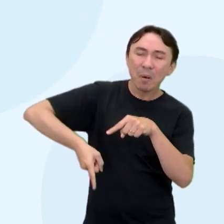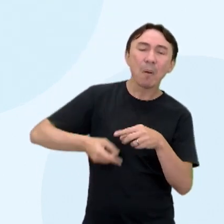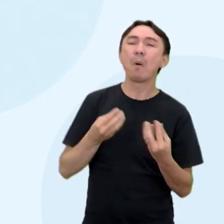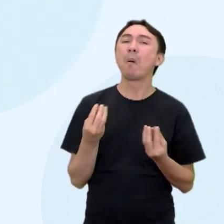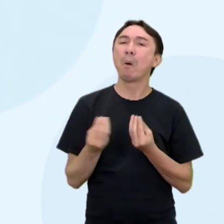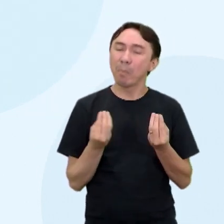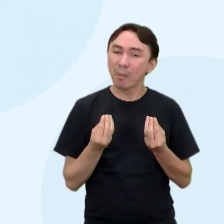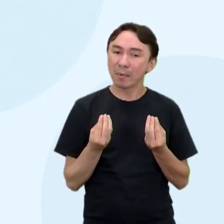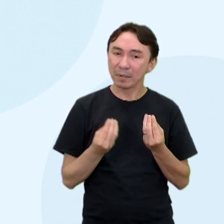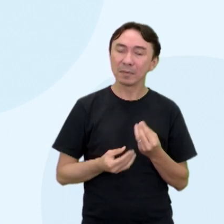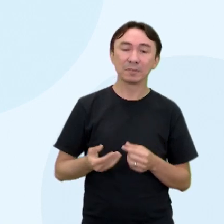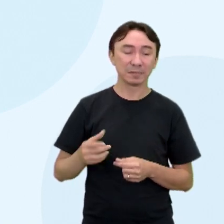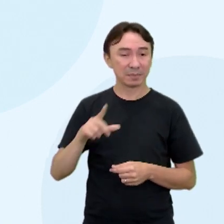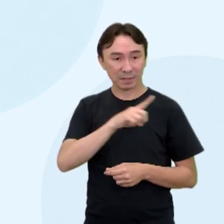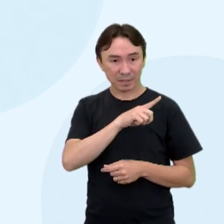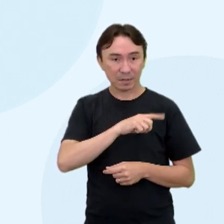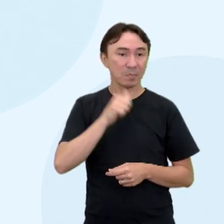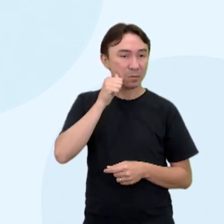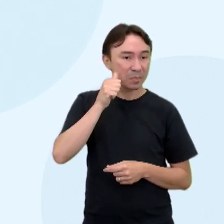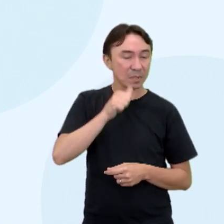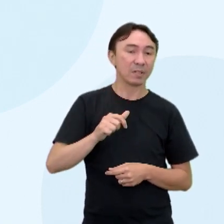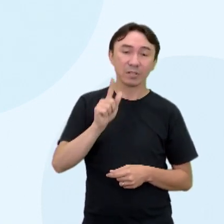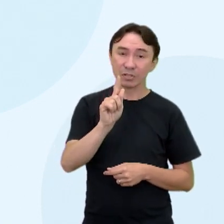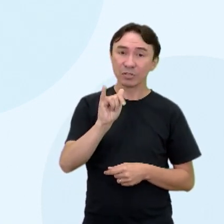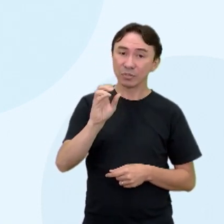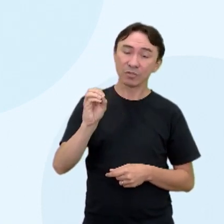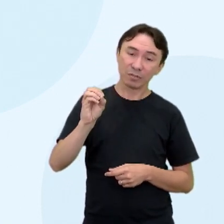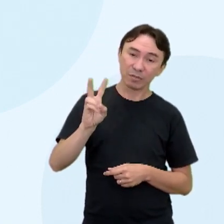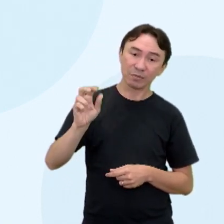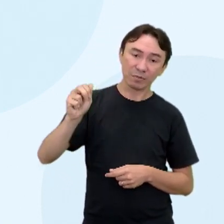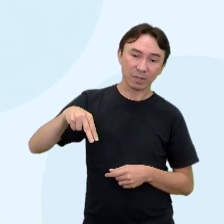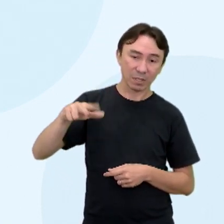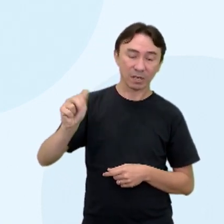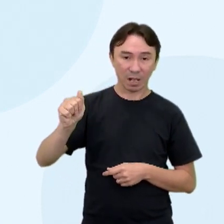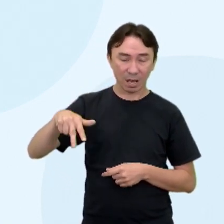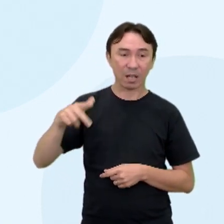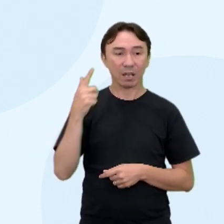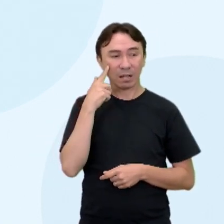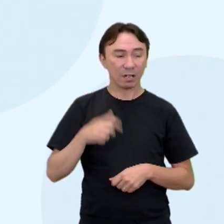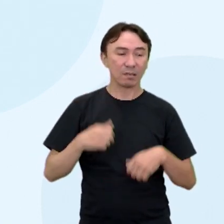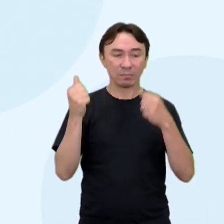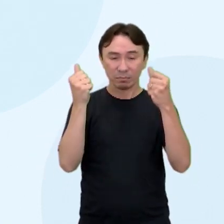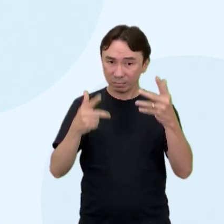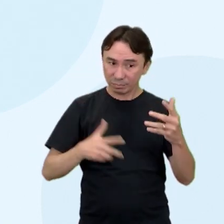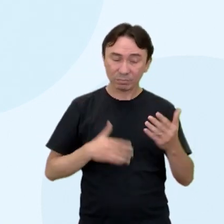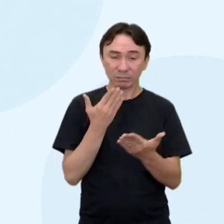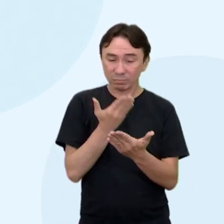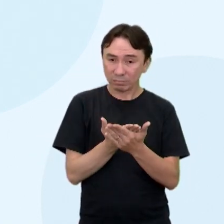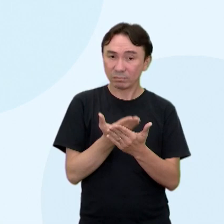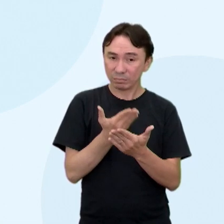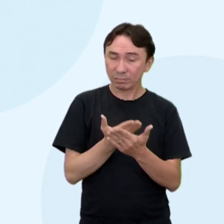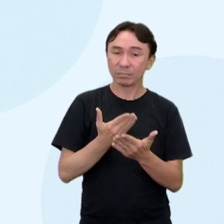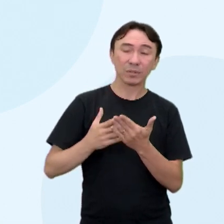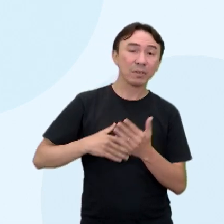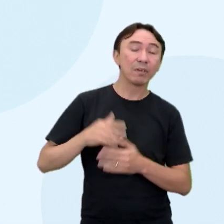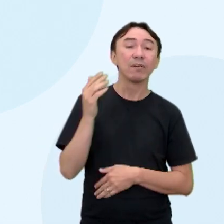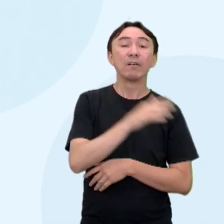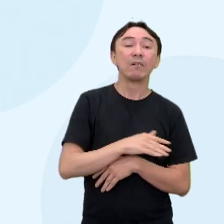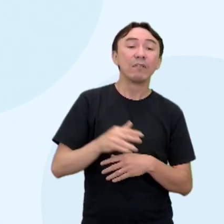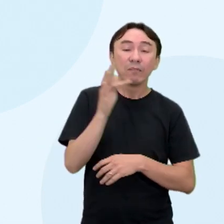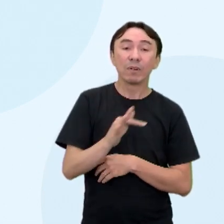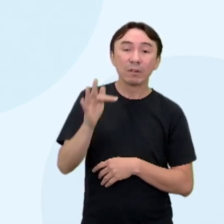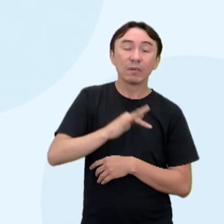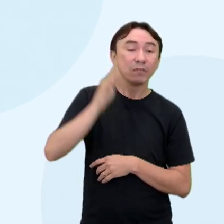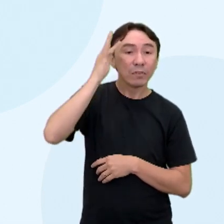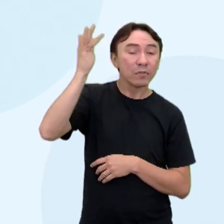a historiadora Giovanna Capucin Silva estudou o assunto em seu mestrado, defendido na Faculdade de Filosofia, Letras e